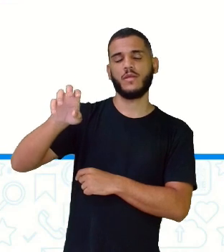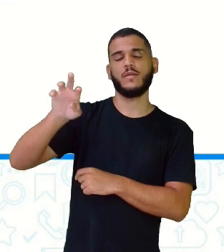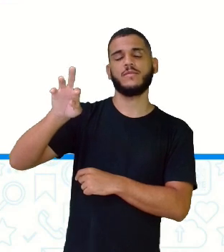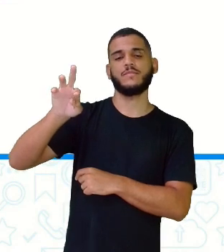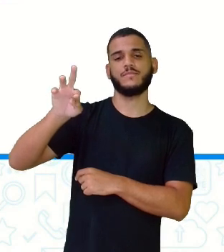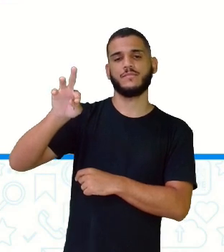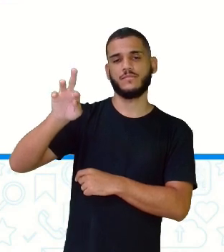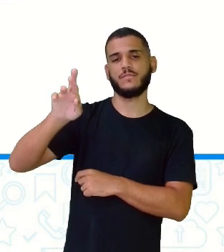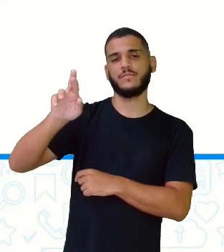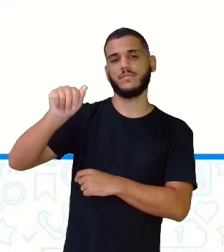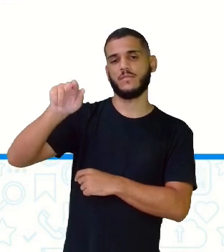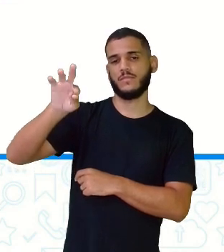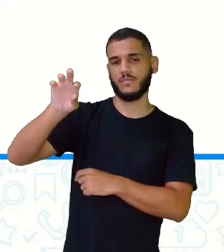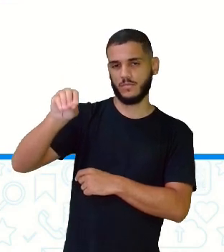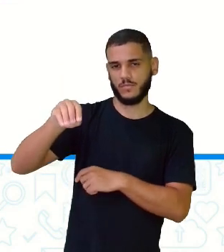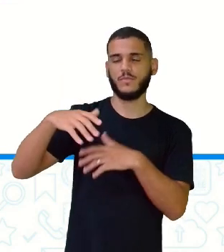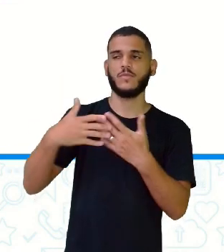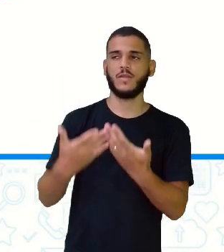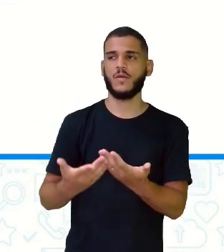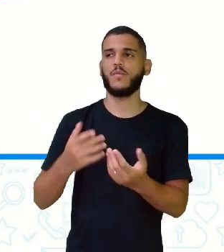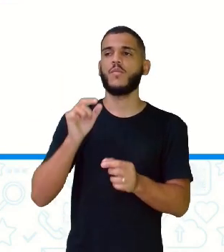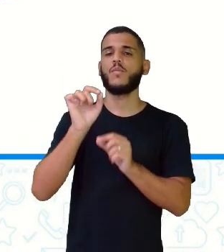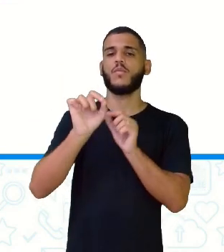Mas o que é